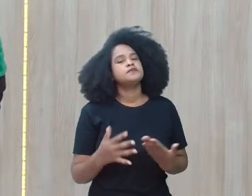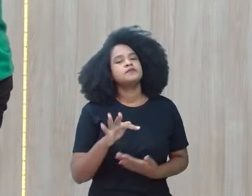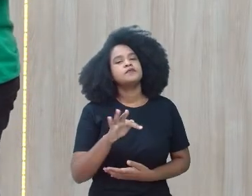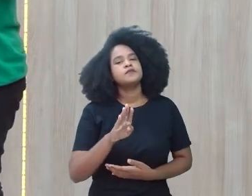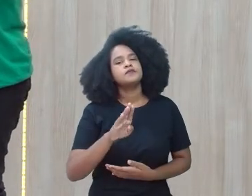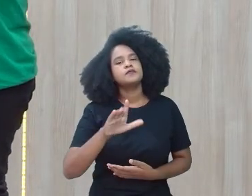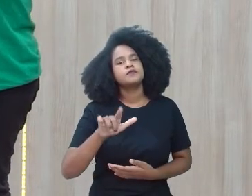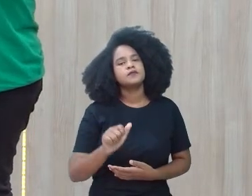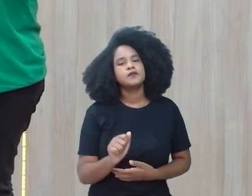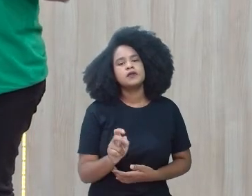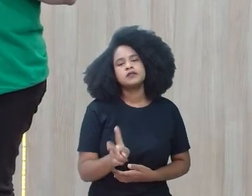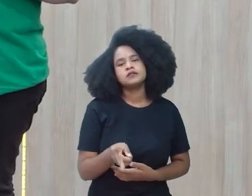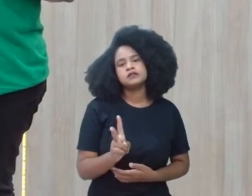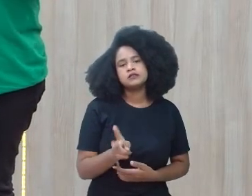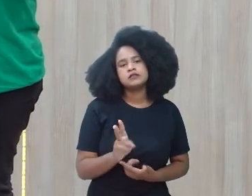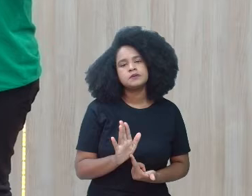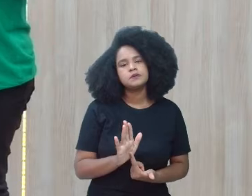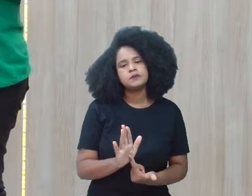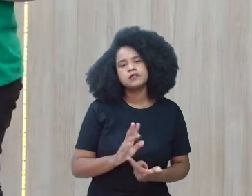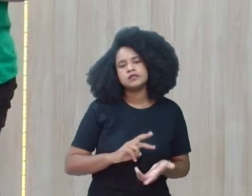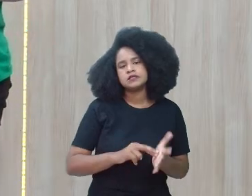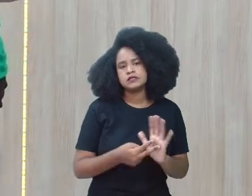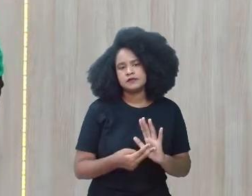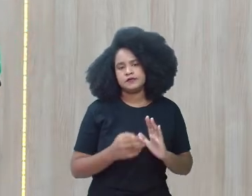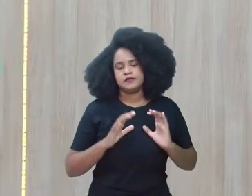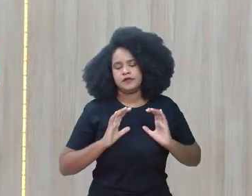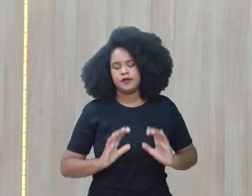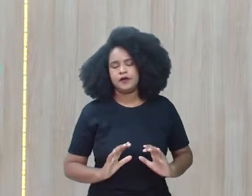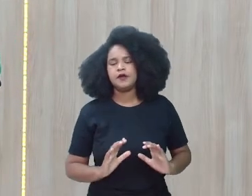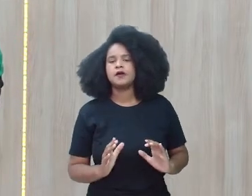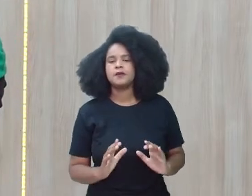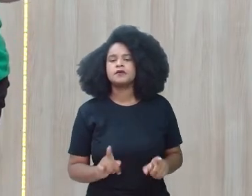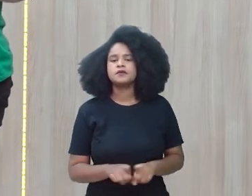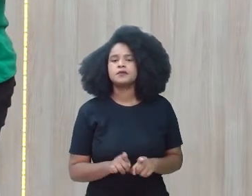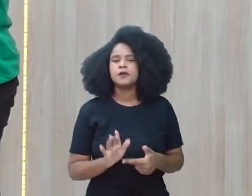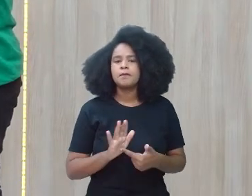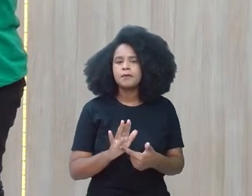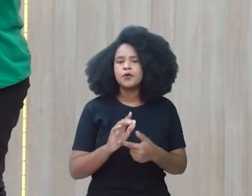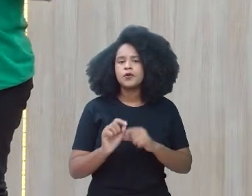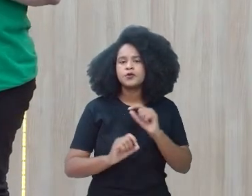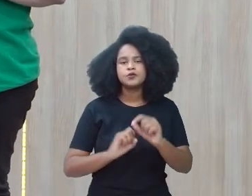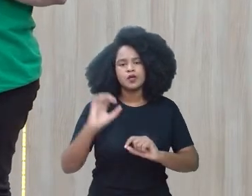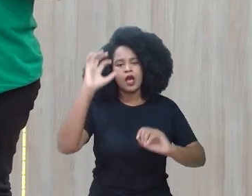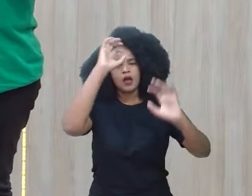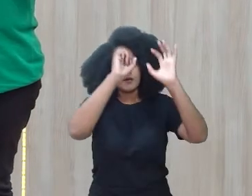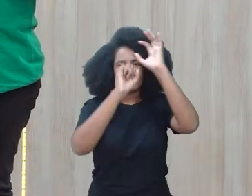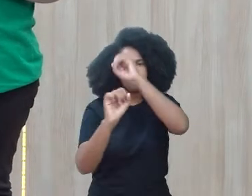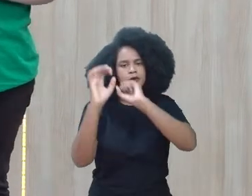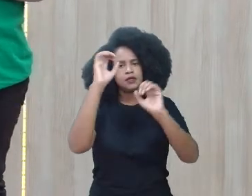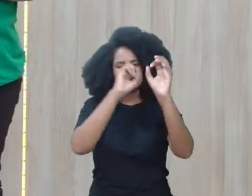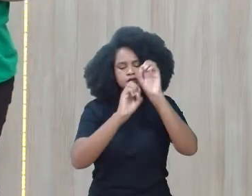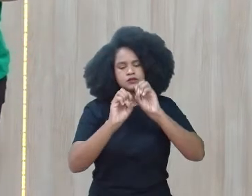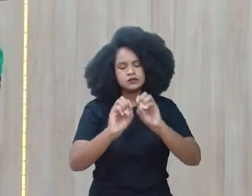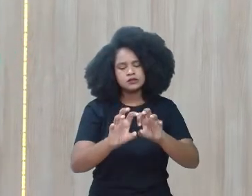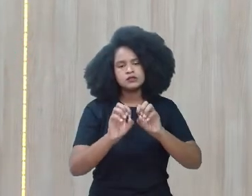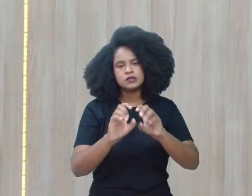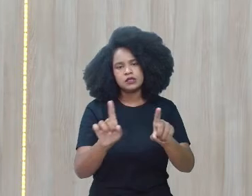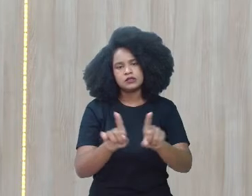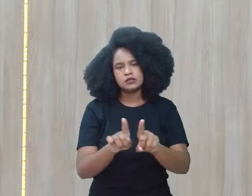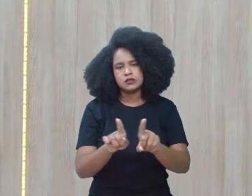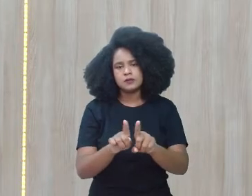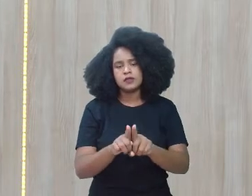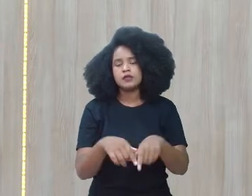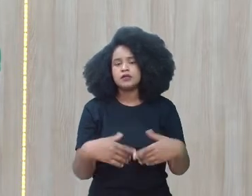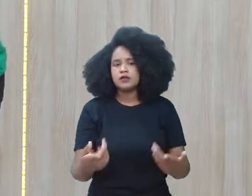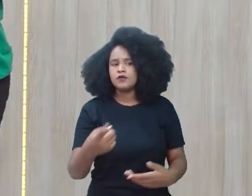trabalham de forma sutil no nosso comportamento e ela traz um aprendizado belíssimo. Comentem aí com a